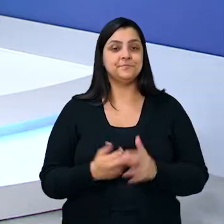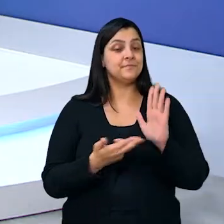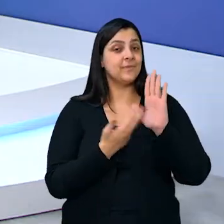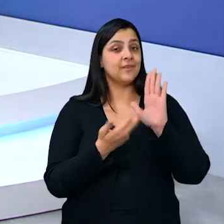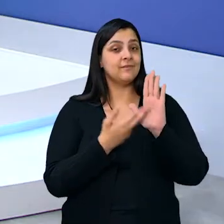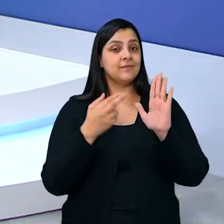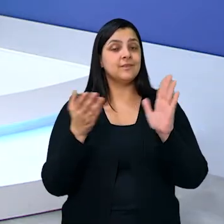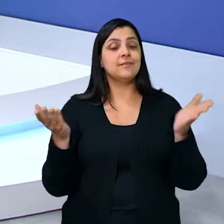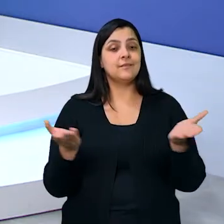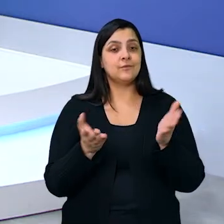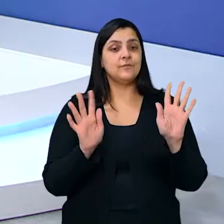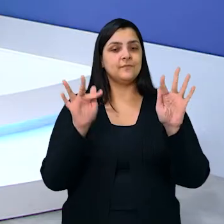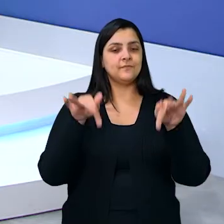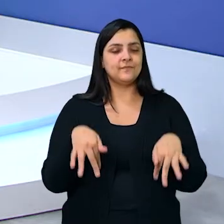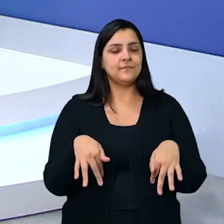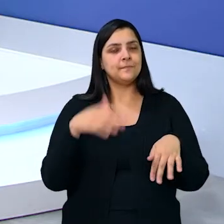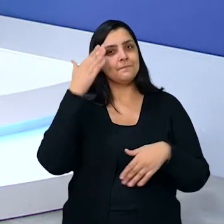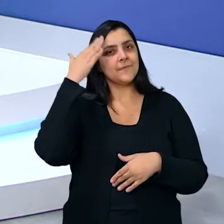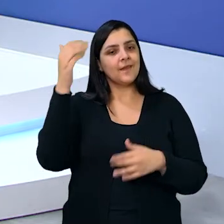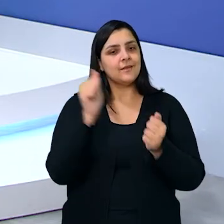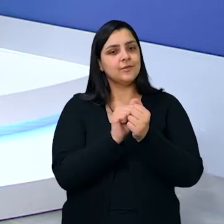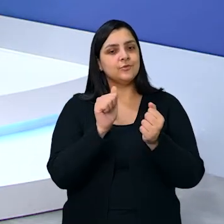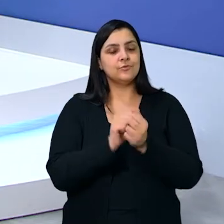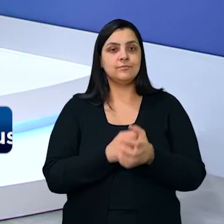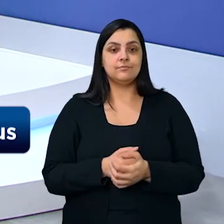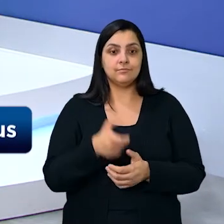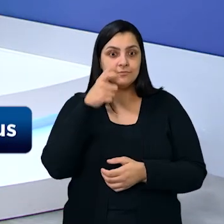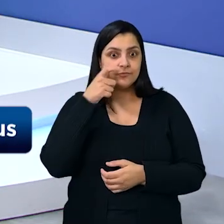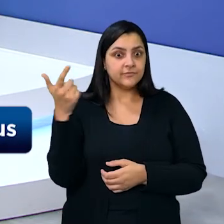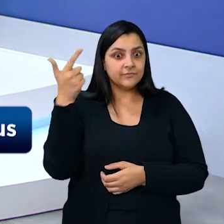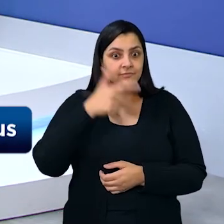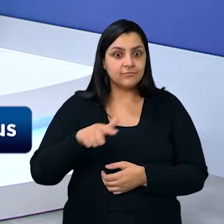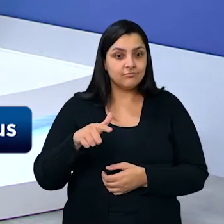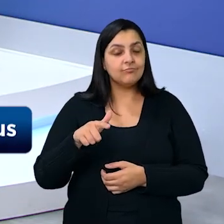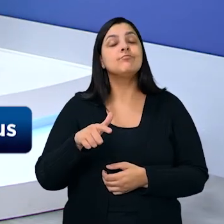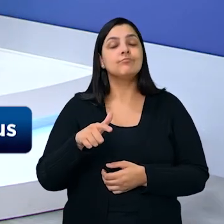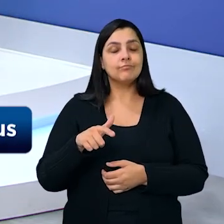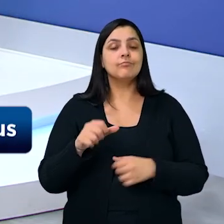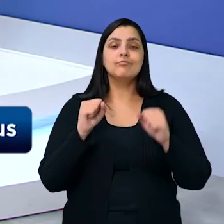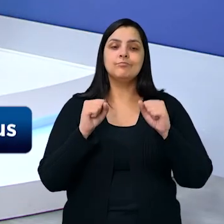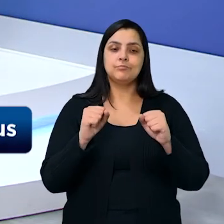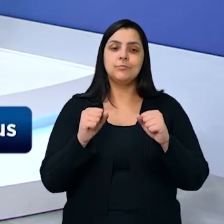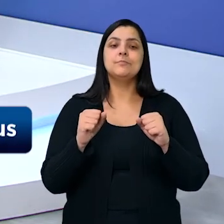O Revista TST termina aqui. Muito obrigado pela companhia. Para rever esta e outras